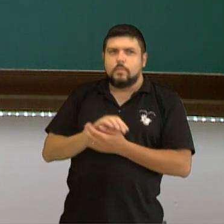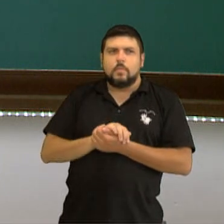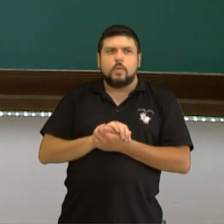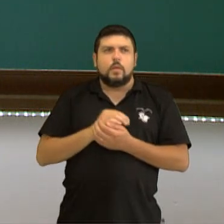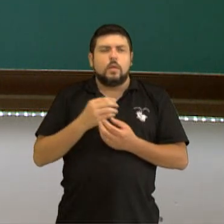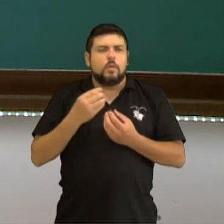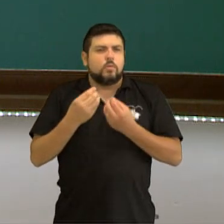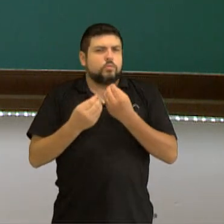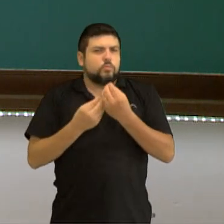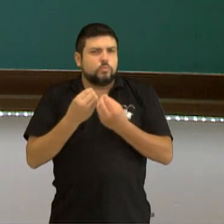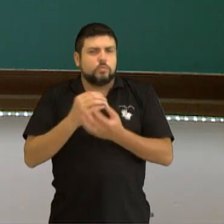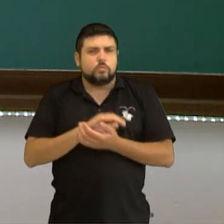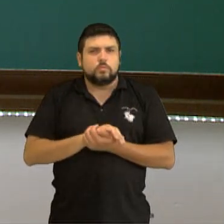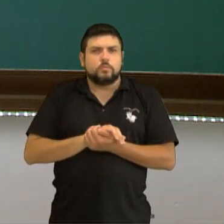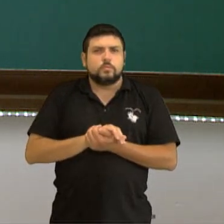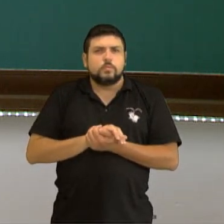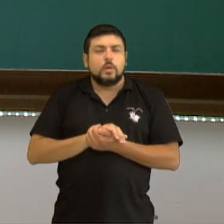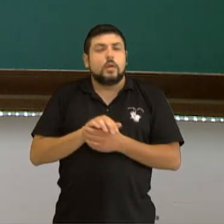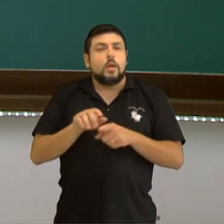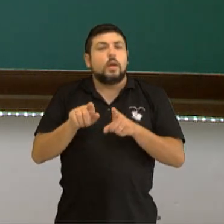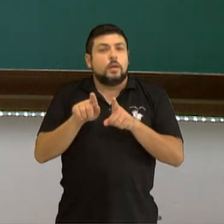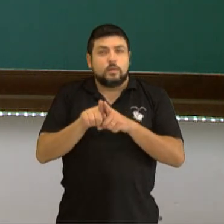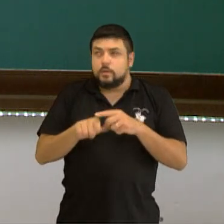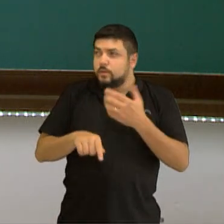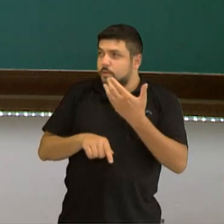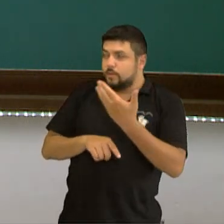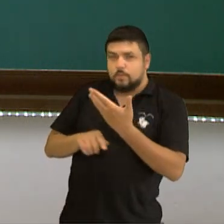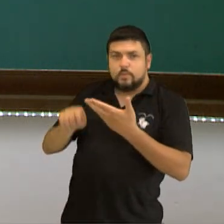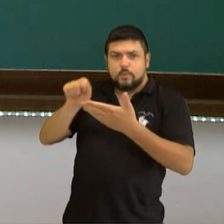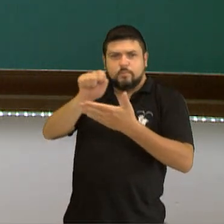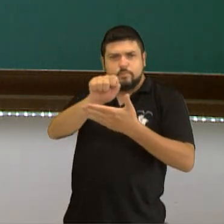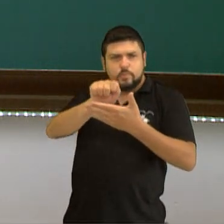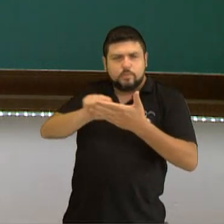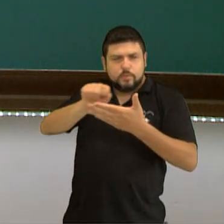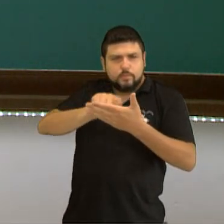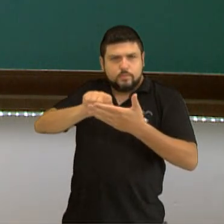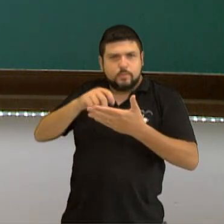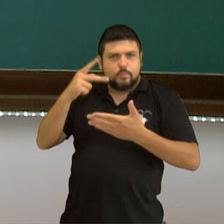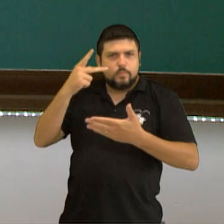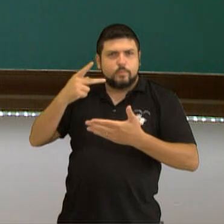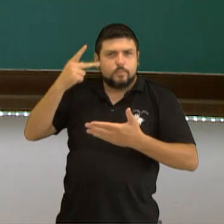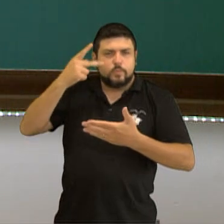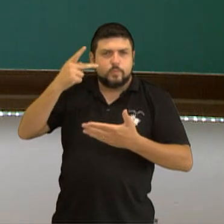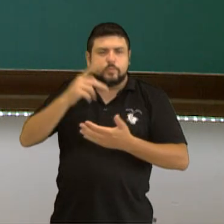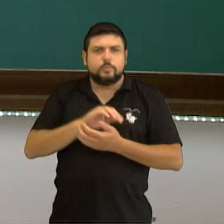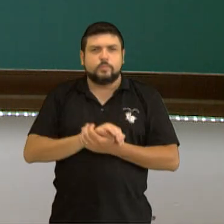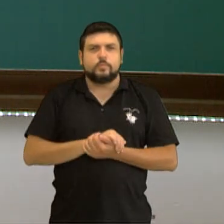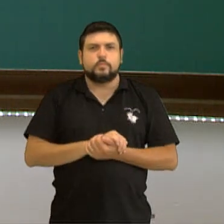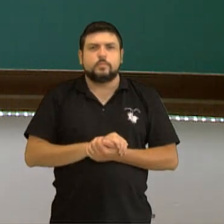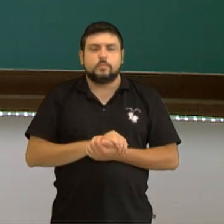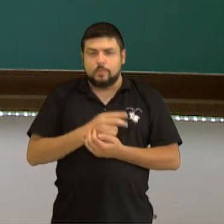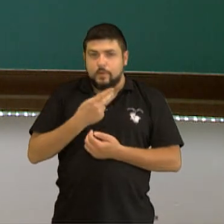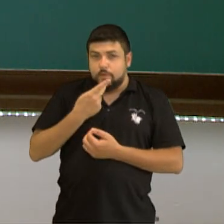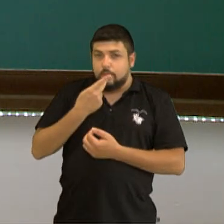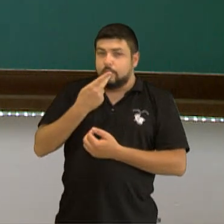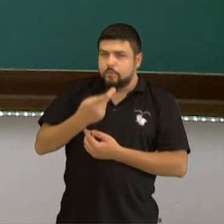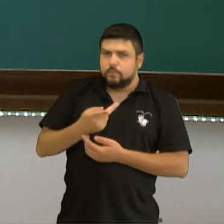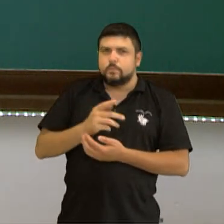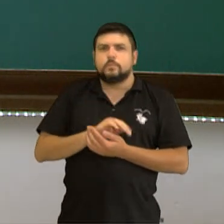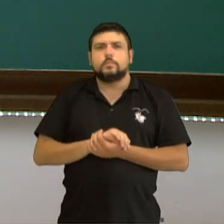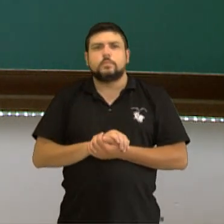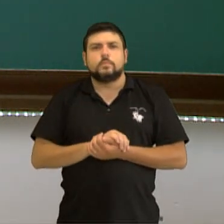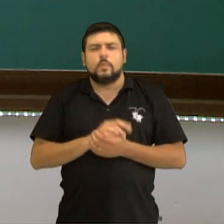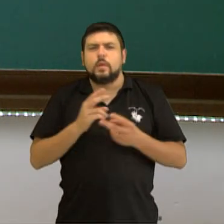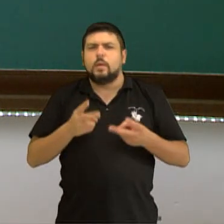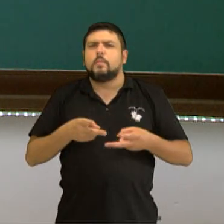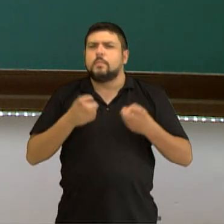cientista político, que escreve bastante sobre as considerações relacionadas à política. Ele diz o seguinte, veja que interessante